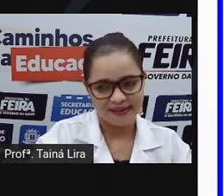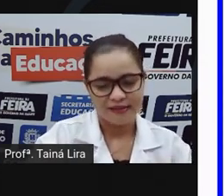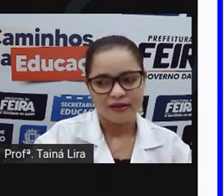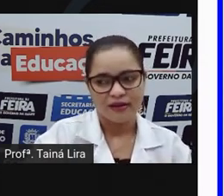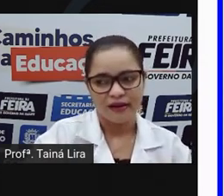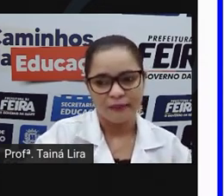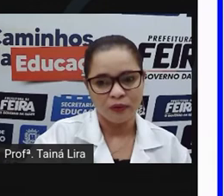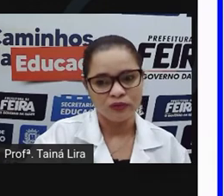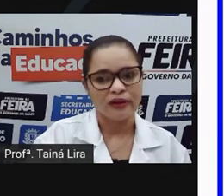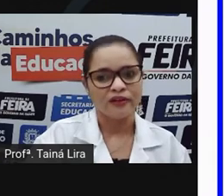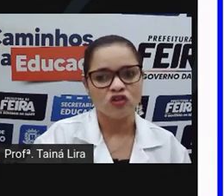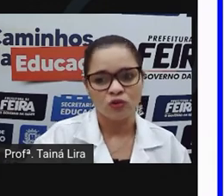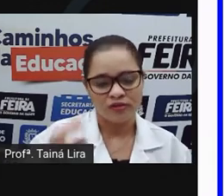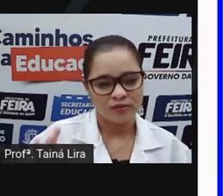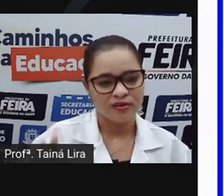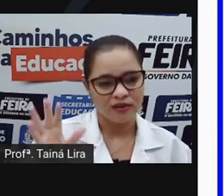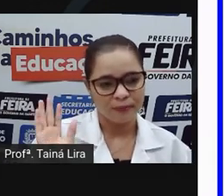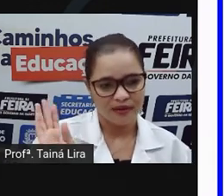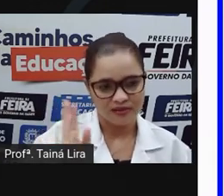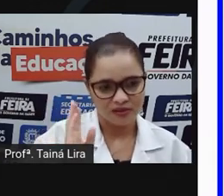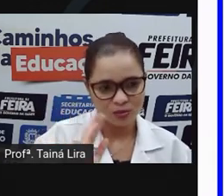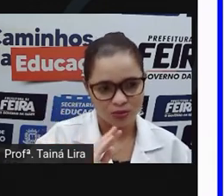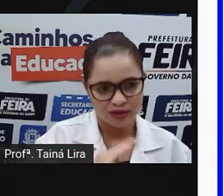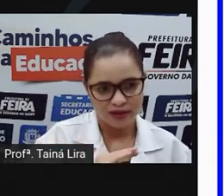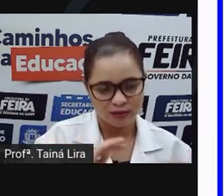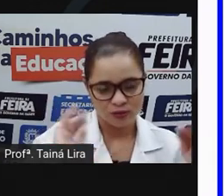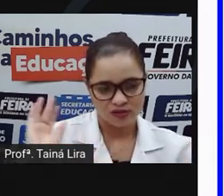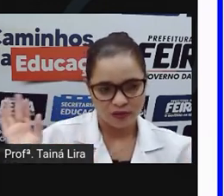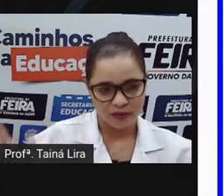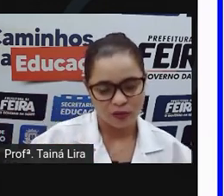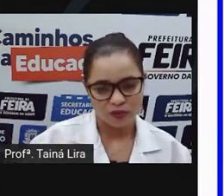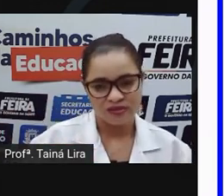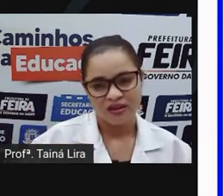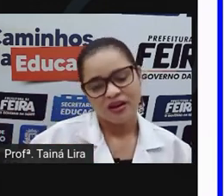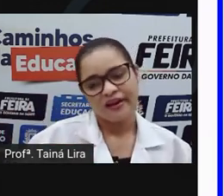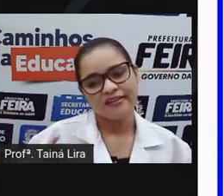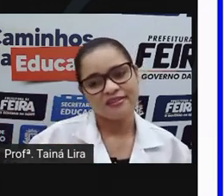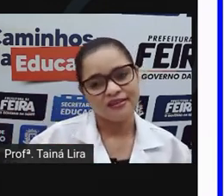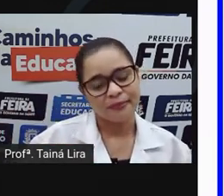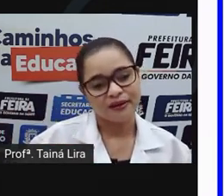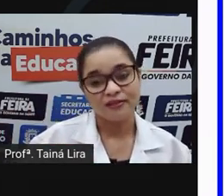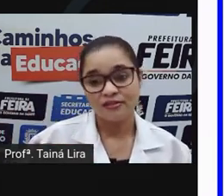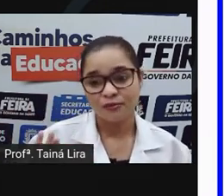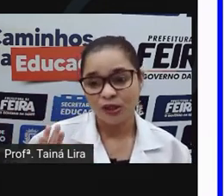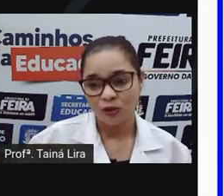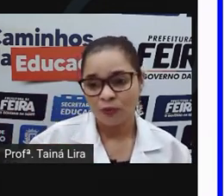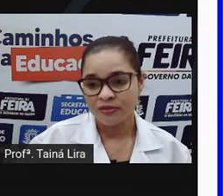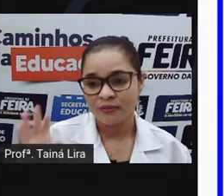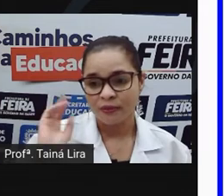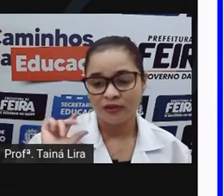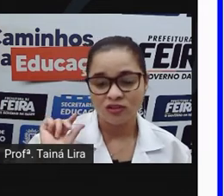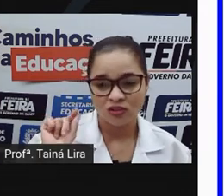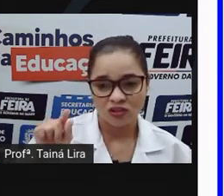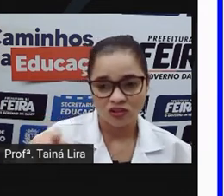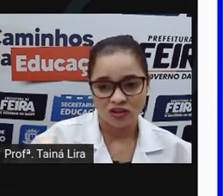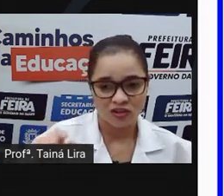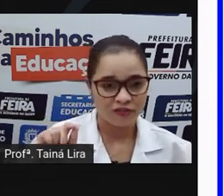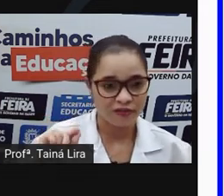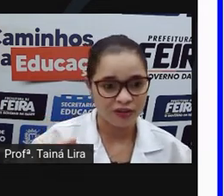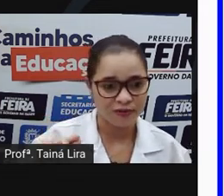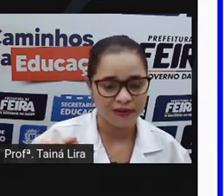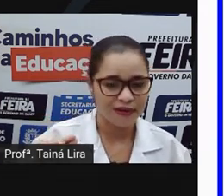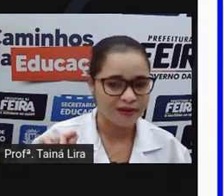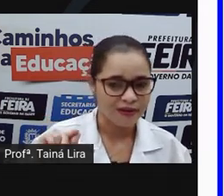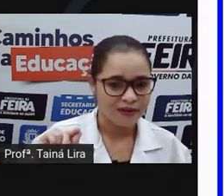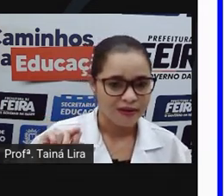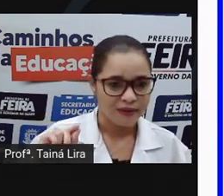passa montadinho assim, mas ele passa desmontado nos caminhões. Esses aparelhos são enormes, embora a gente esteja